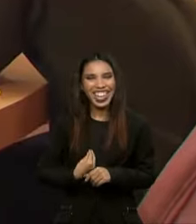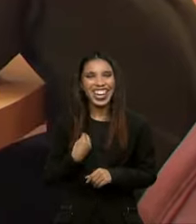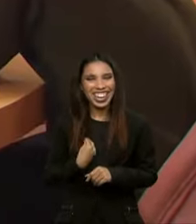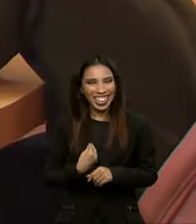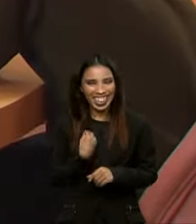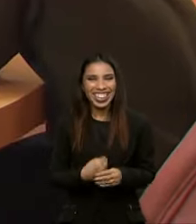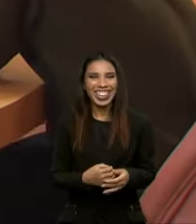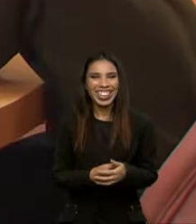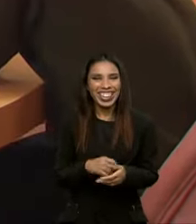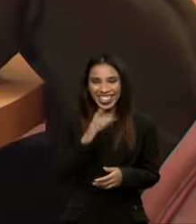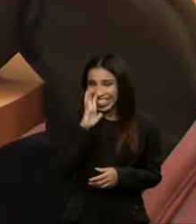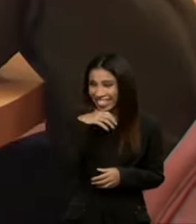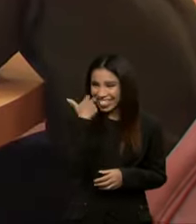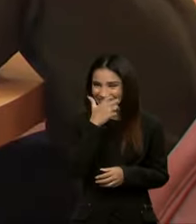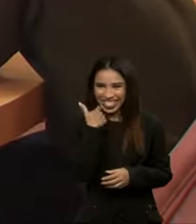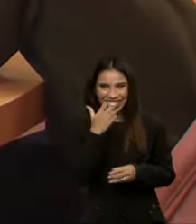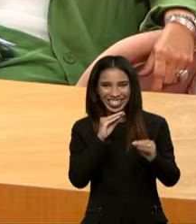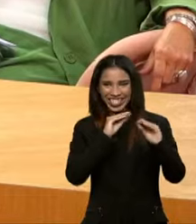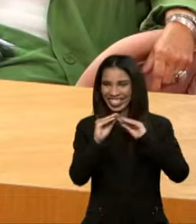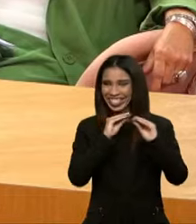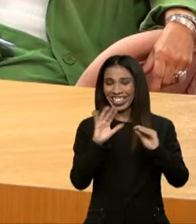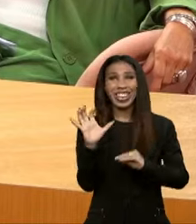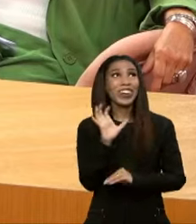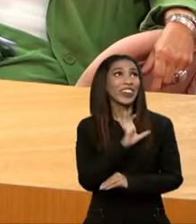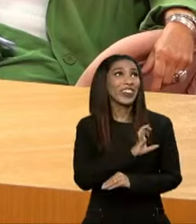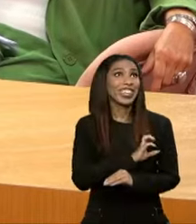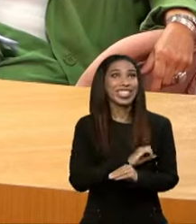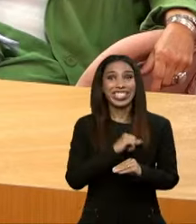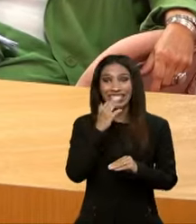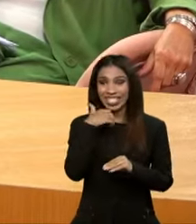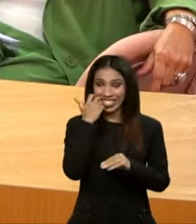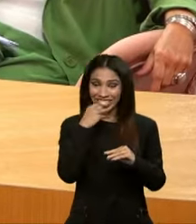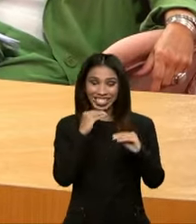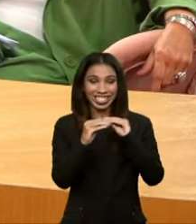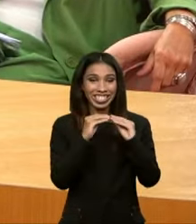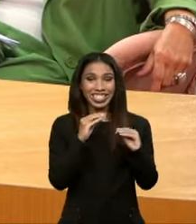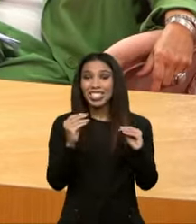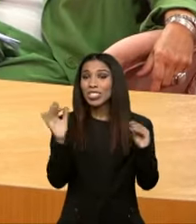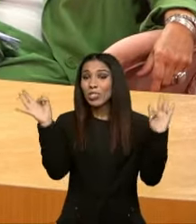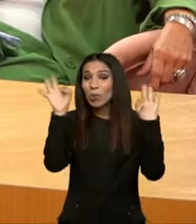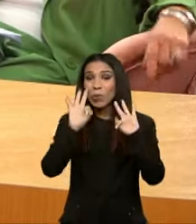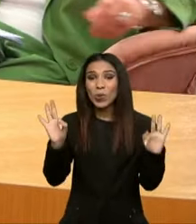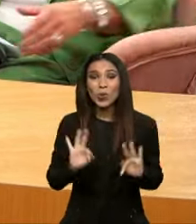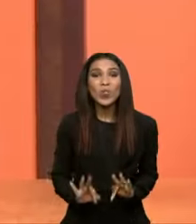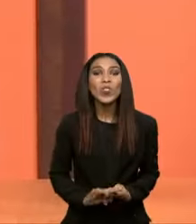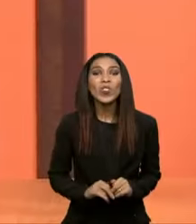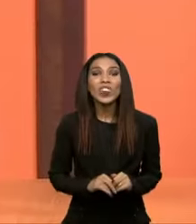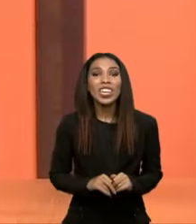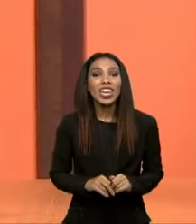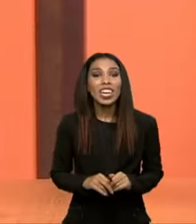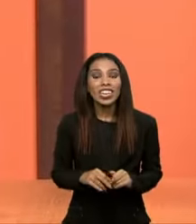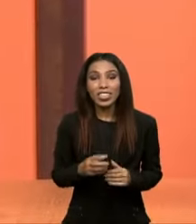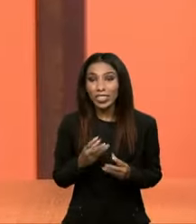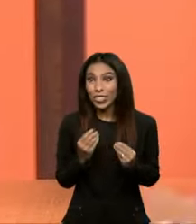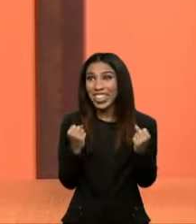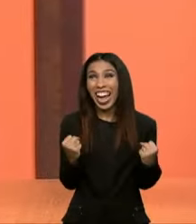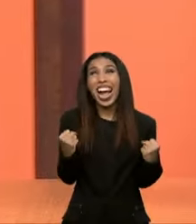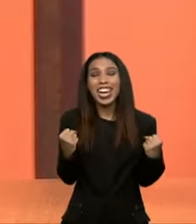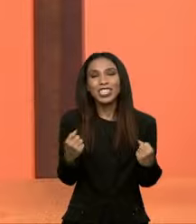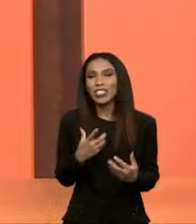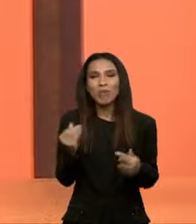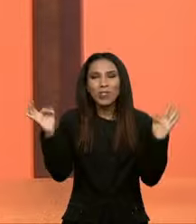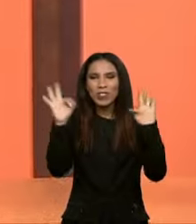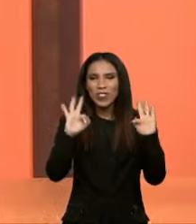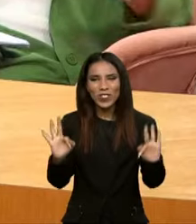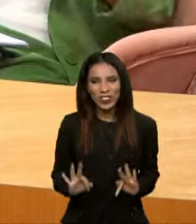Tô cantando na novela, eu adoro cantar na novela. É o momento mais feliz da minha vida. Eu fico tão feliz, sabe? Pra mim é tão... Ah! Eu adoro.